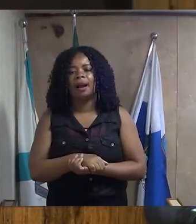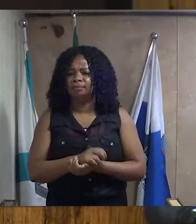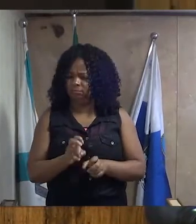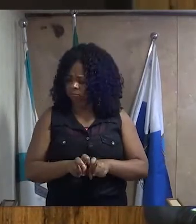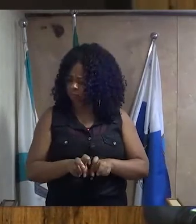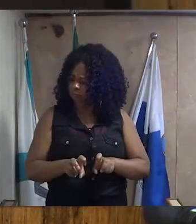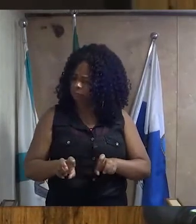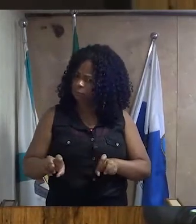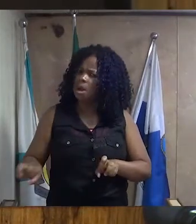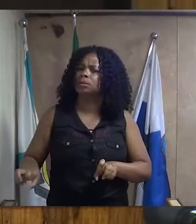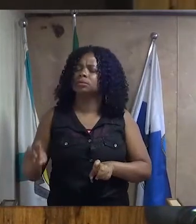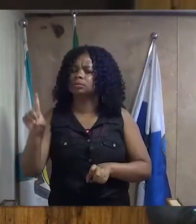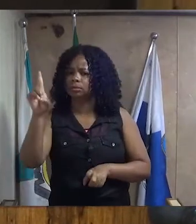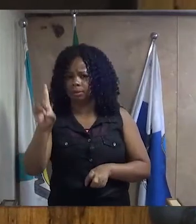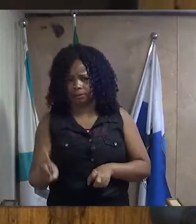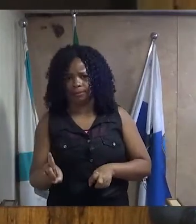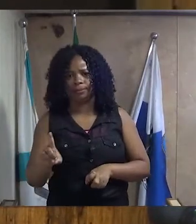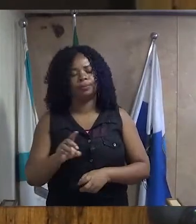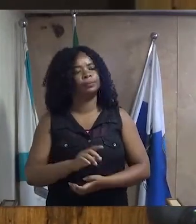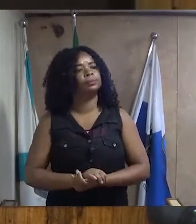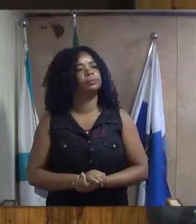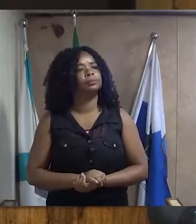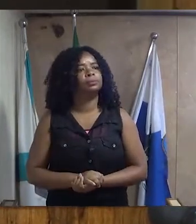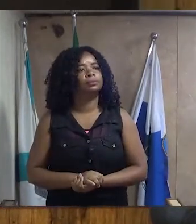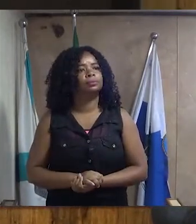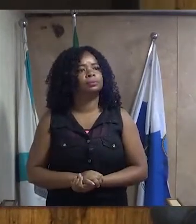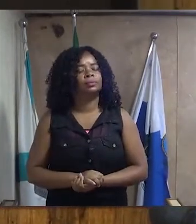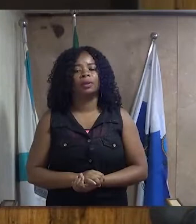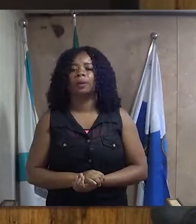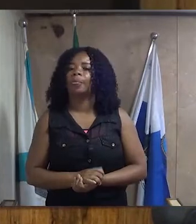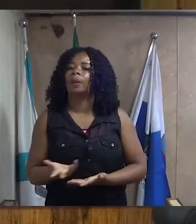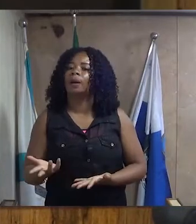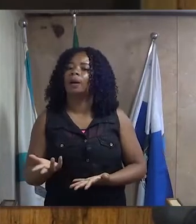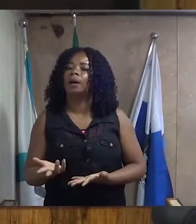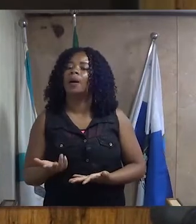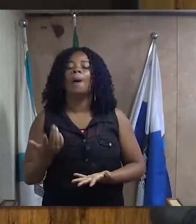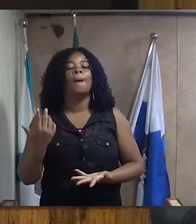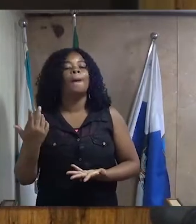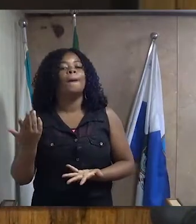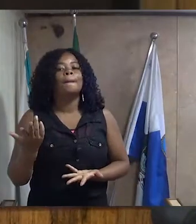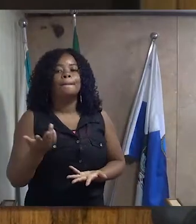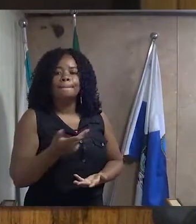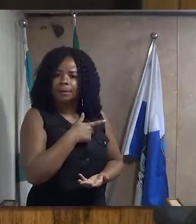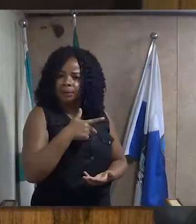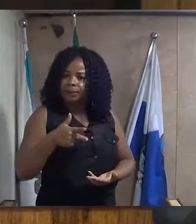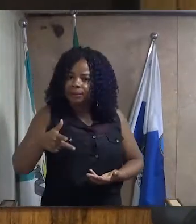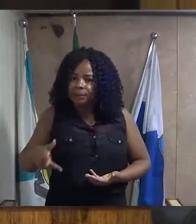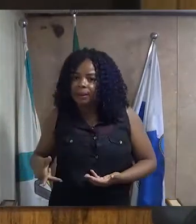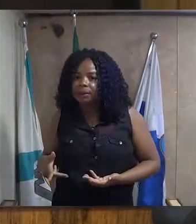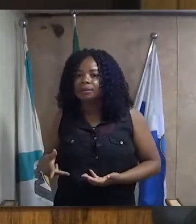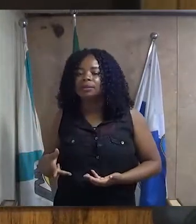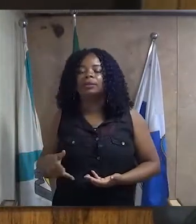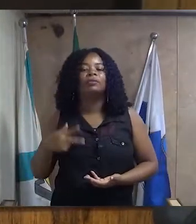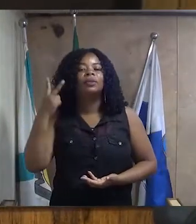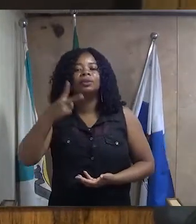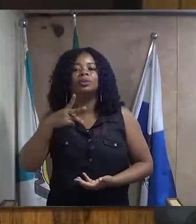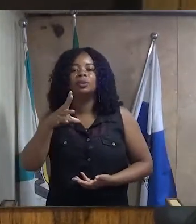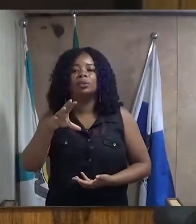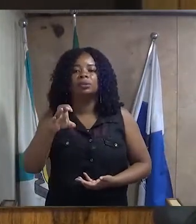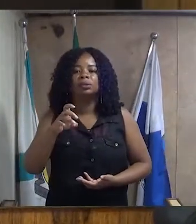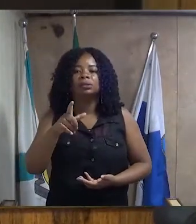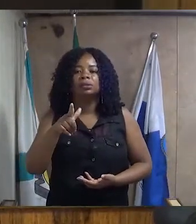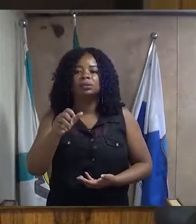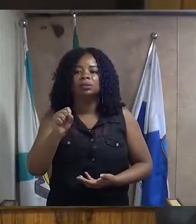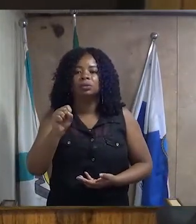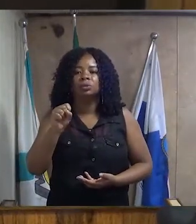mesa, diretora, a figura do nosso presidente, vereador Celso do Alba,